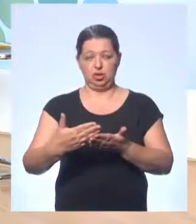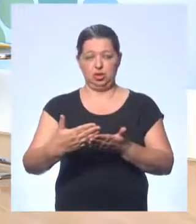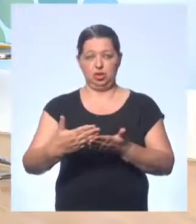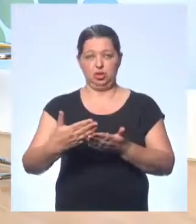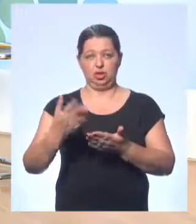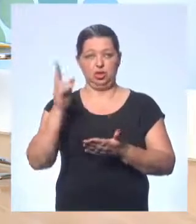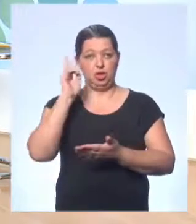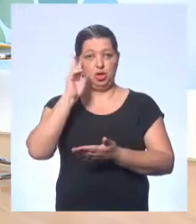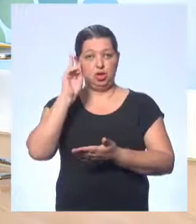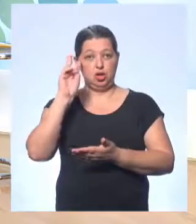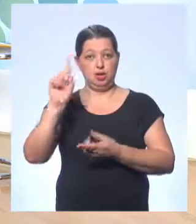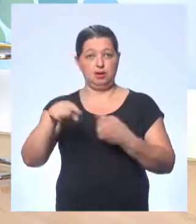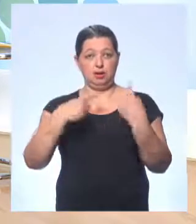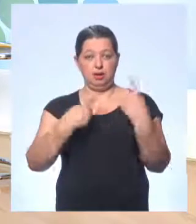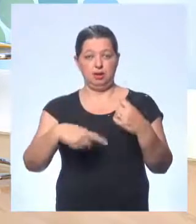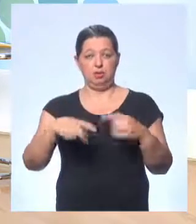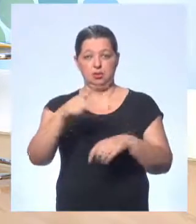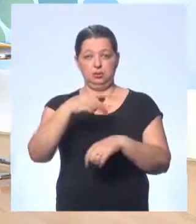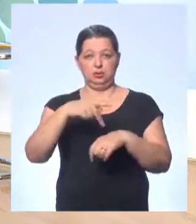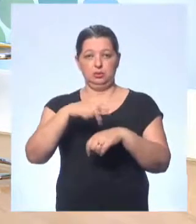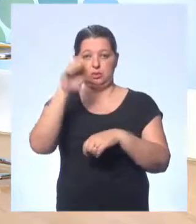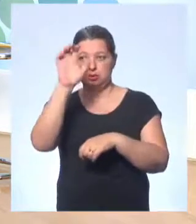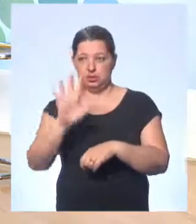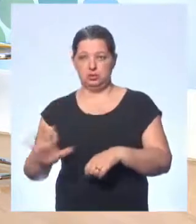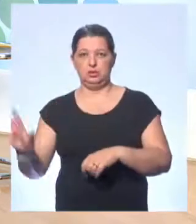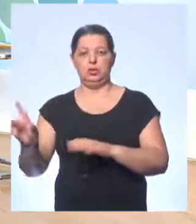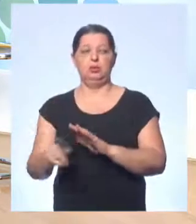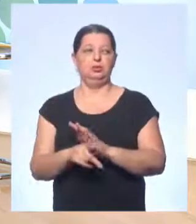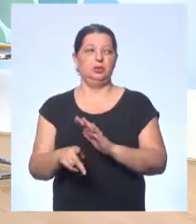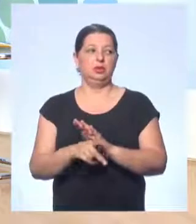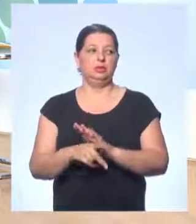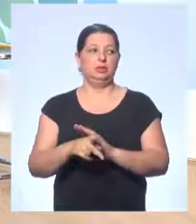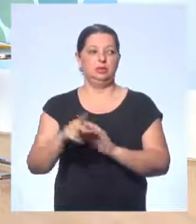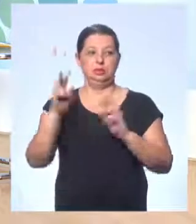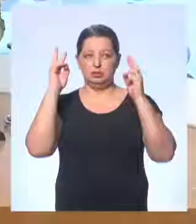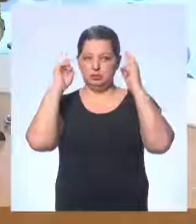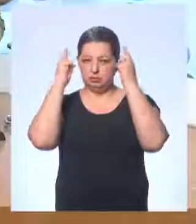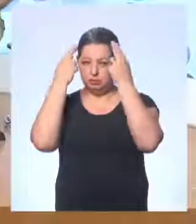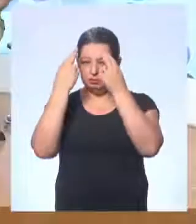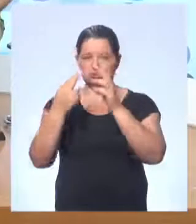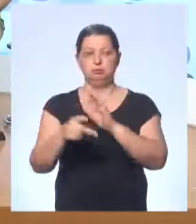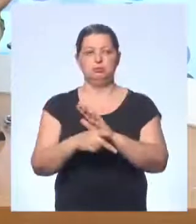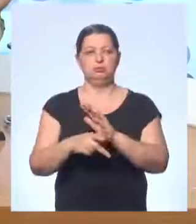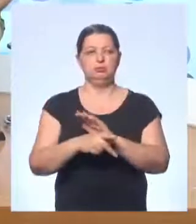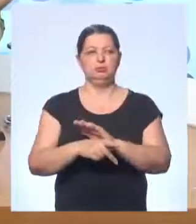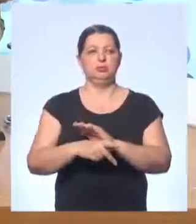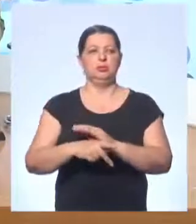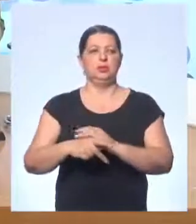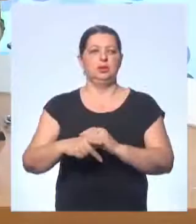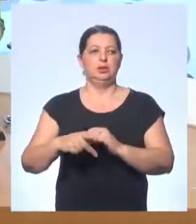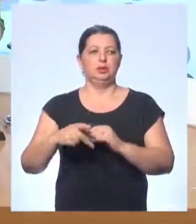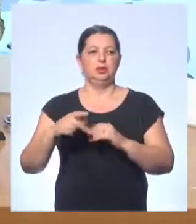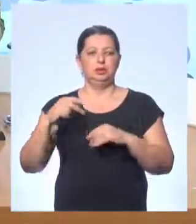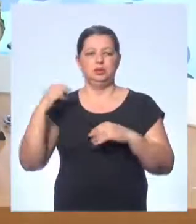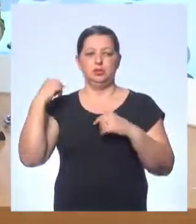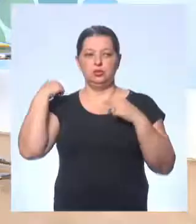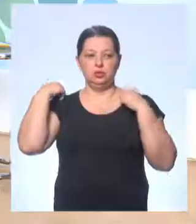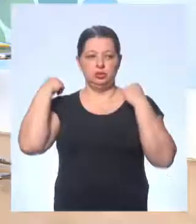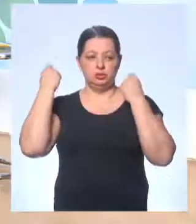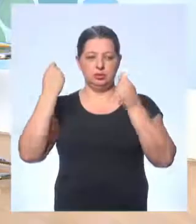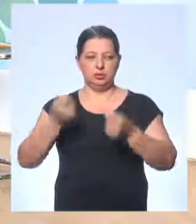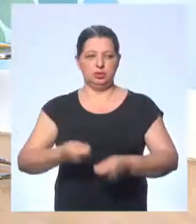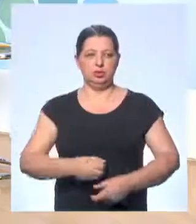música europeia é o canto gregoriano, Sim. que é o canto dos monges, né? E esse canto,